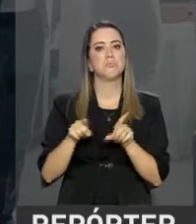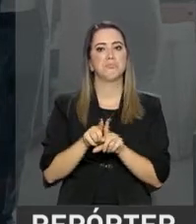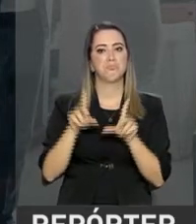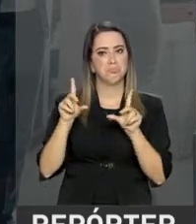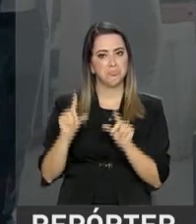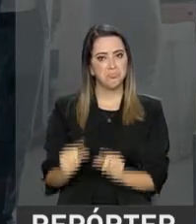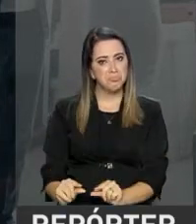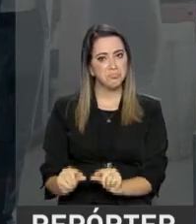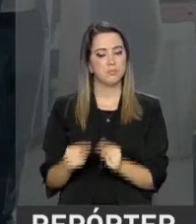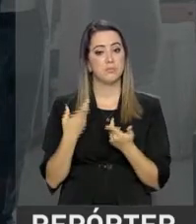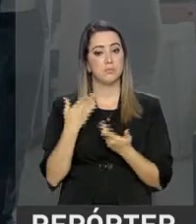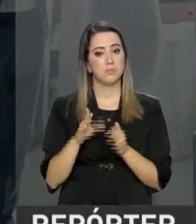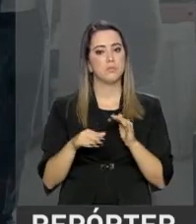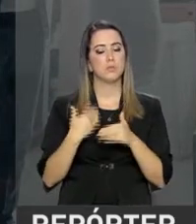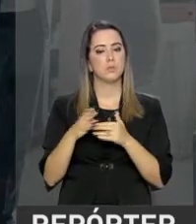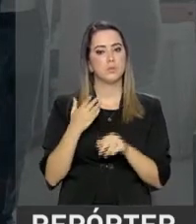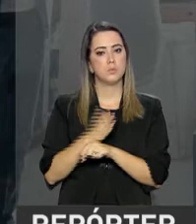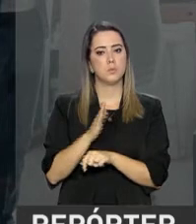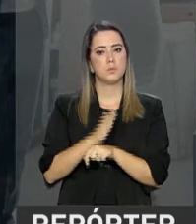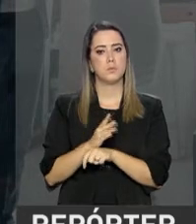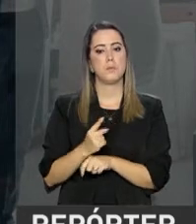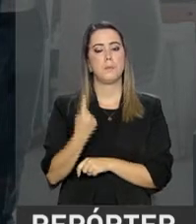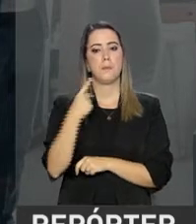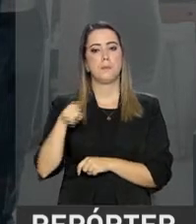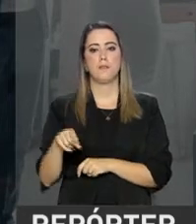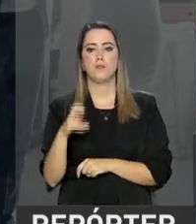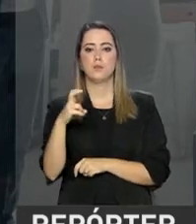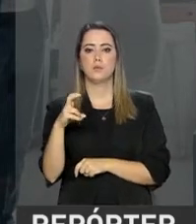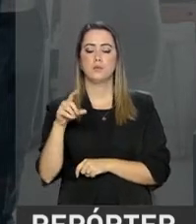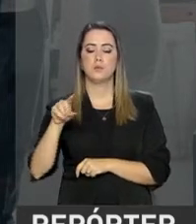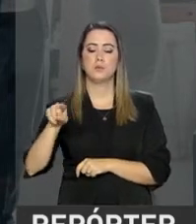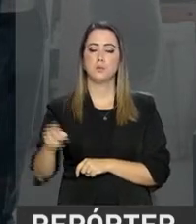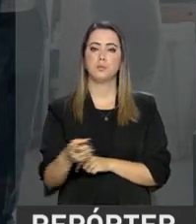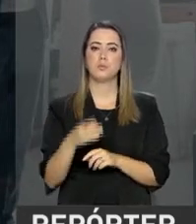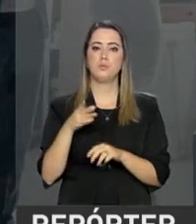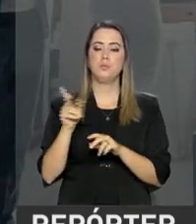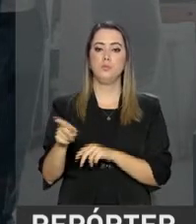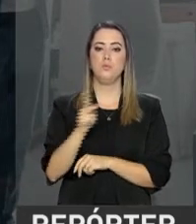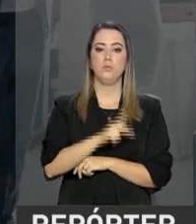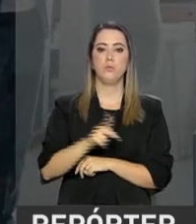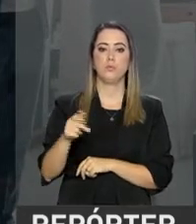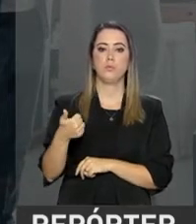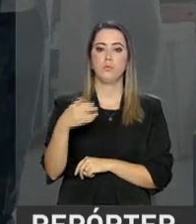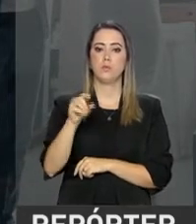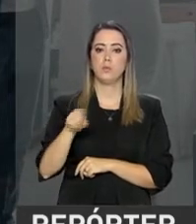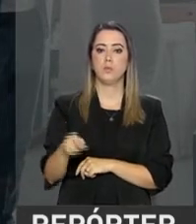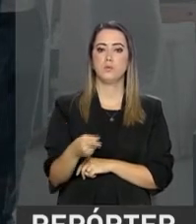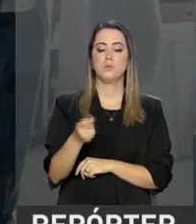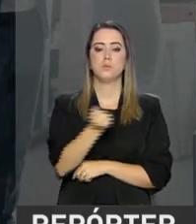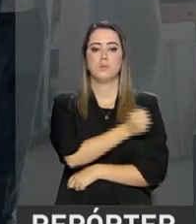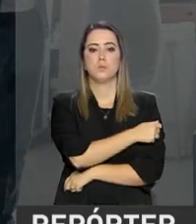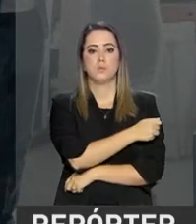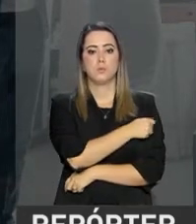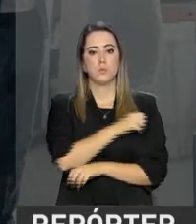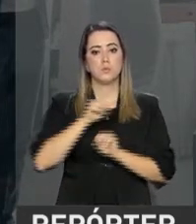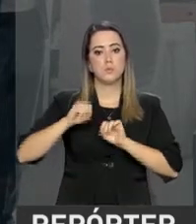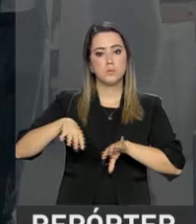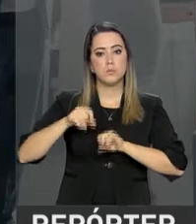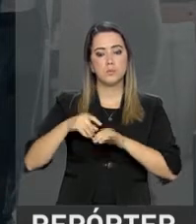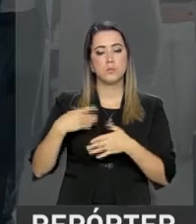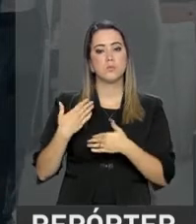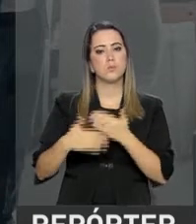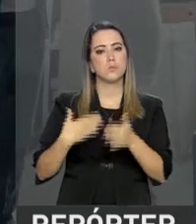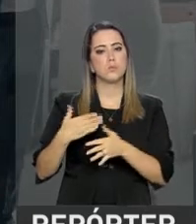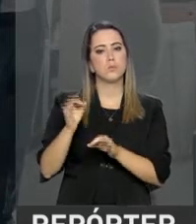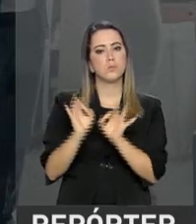ser capacitados 1.500 professores e dez mil alunos da rede federal de educação profissional e tecnológica para